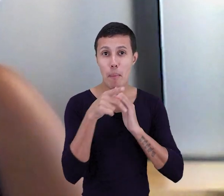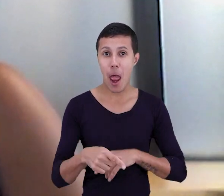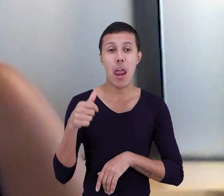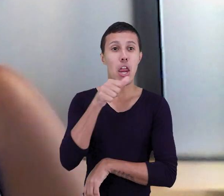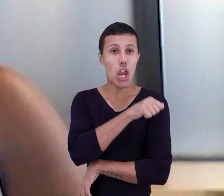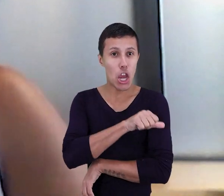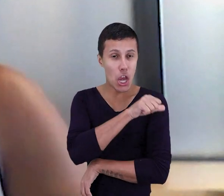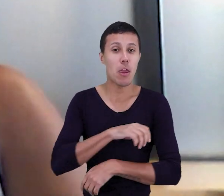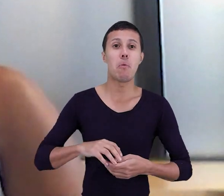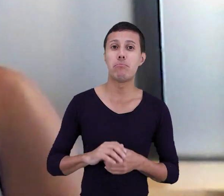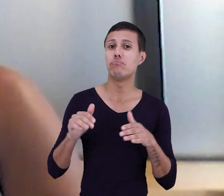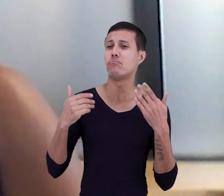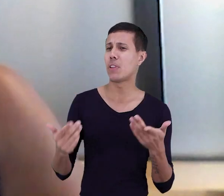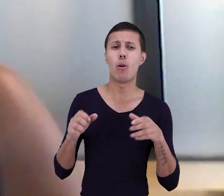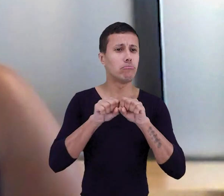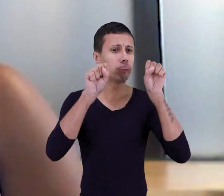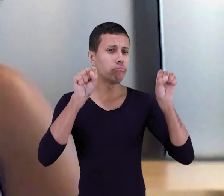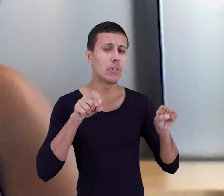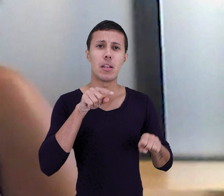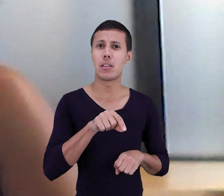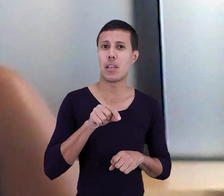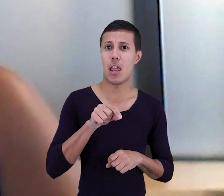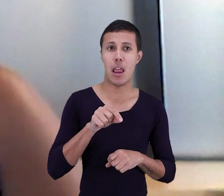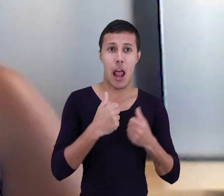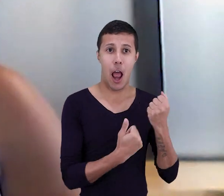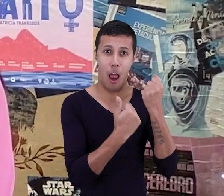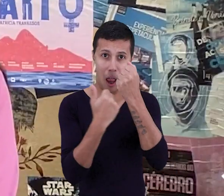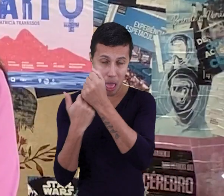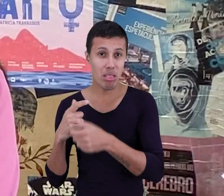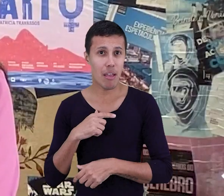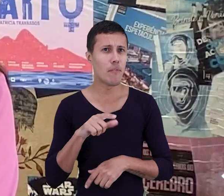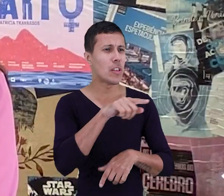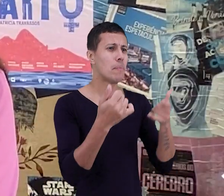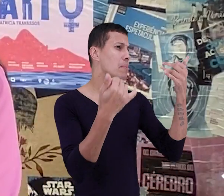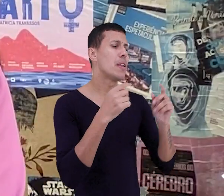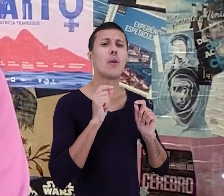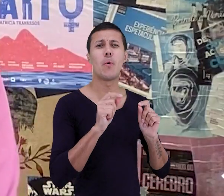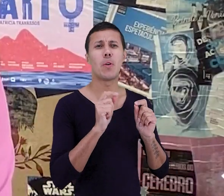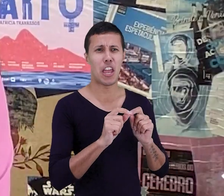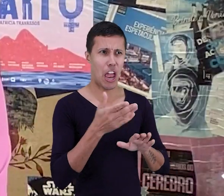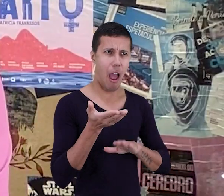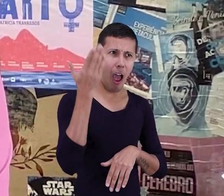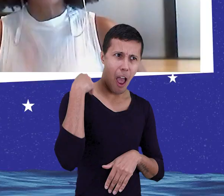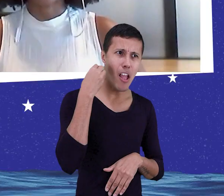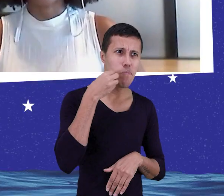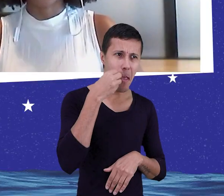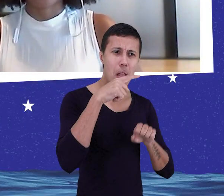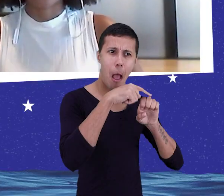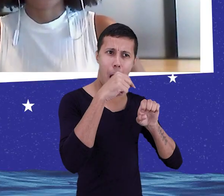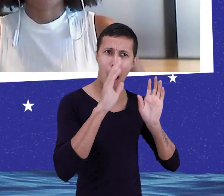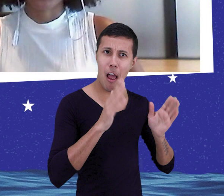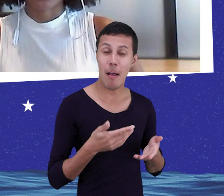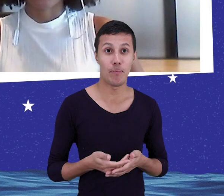Porto Maravilha. Então, um ecossistema que vai ali se apoiando, né? Me fala uma coisa, você já tinha empreendido antes?